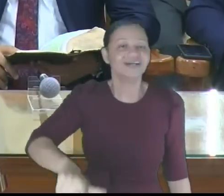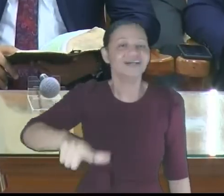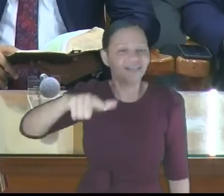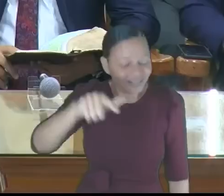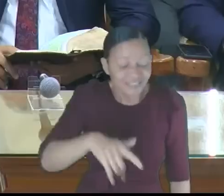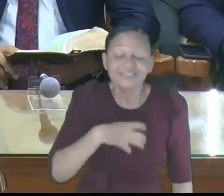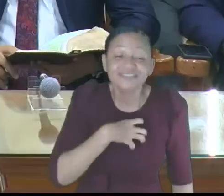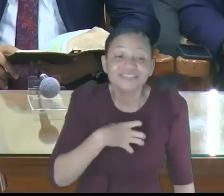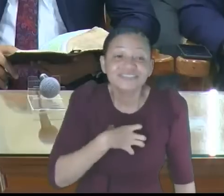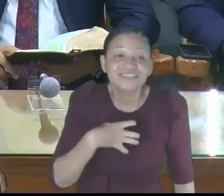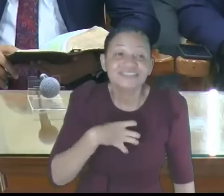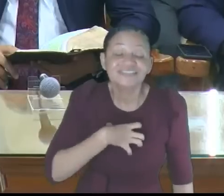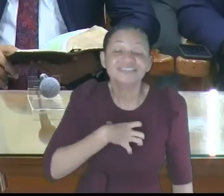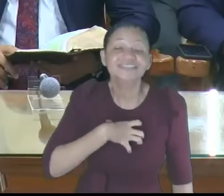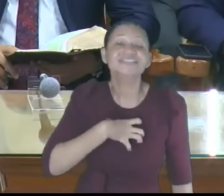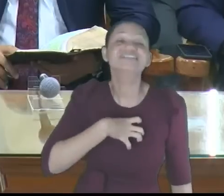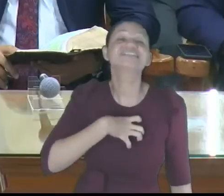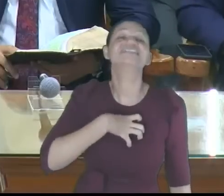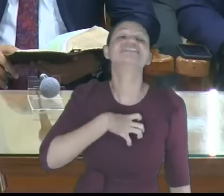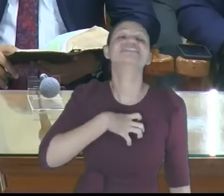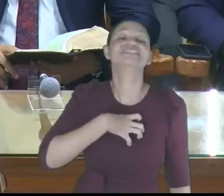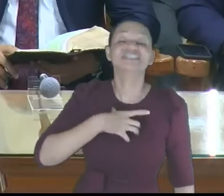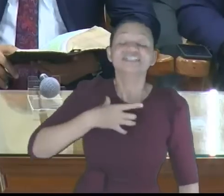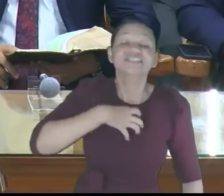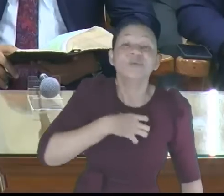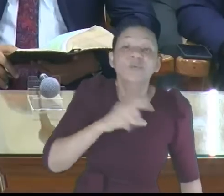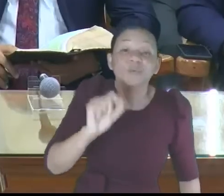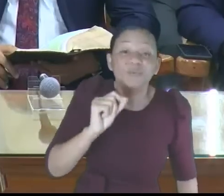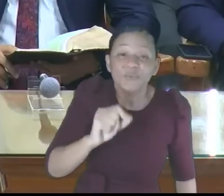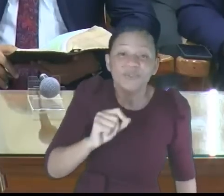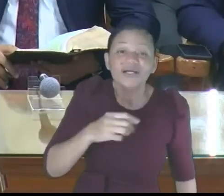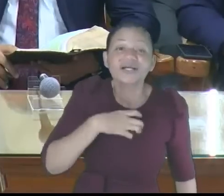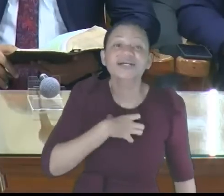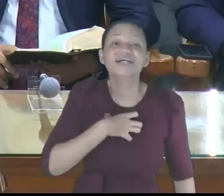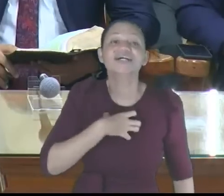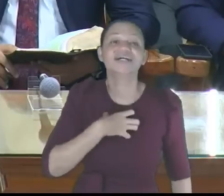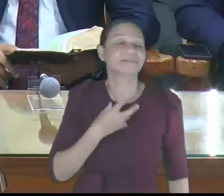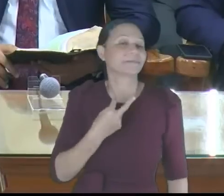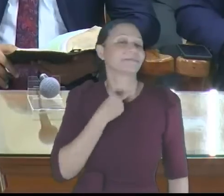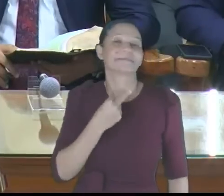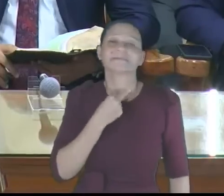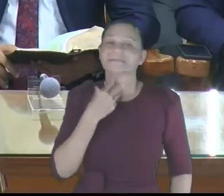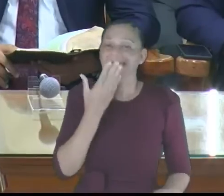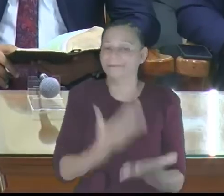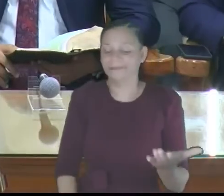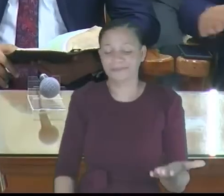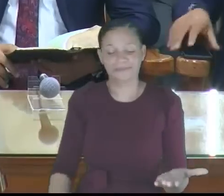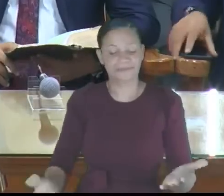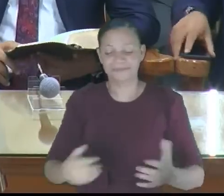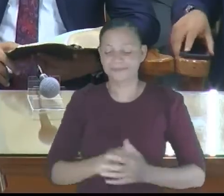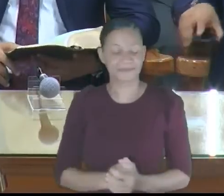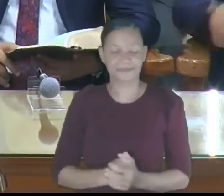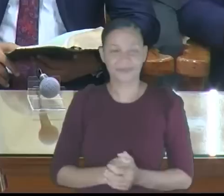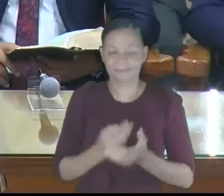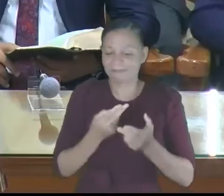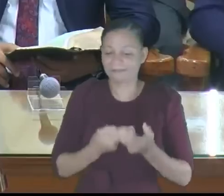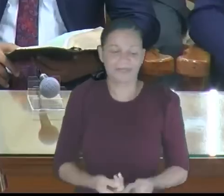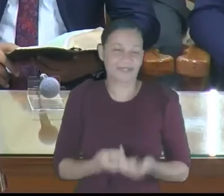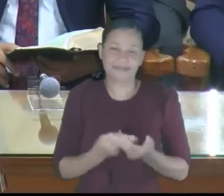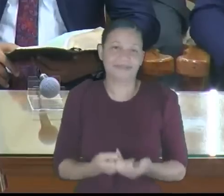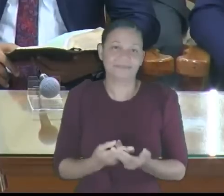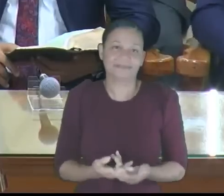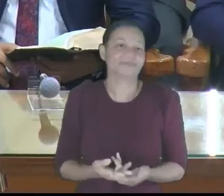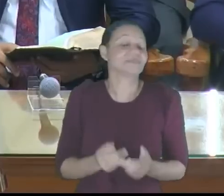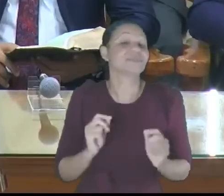sinto o quê? Sinto o quê? Sinto o quê, meus irmãos? E não pode perder a paciência. Tem que chamar de